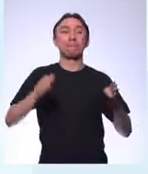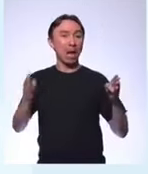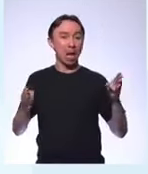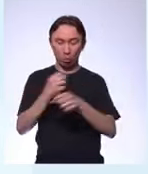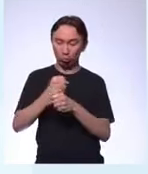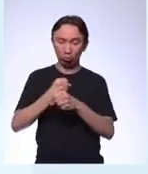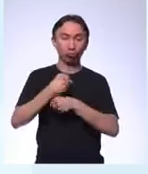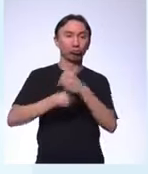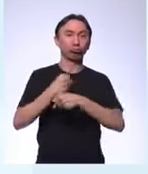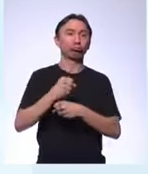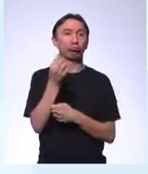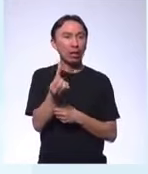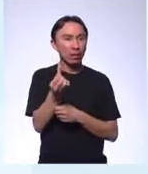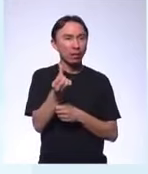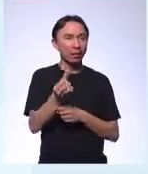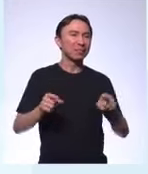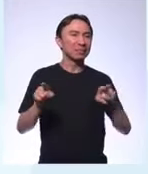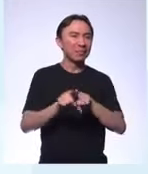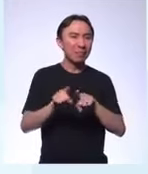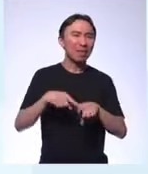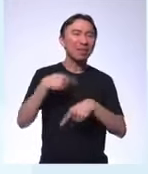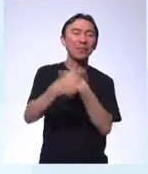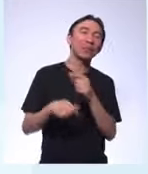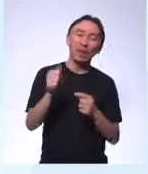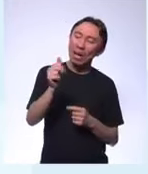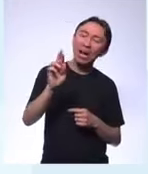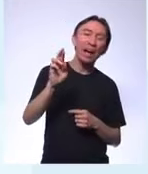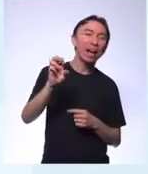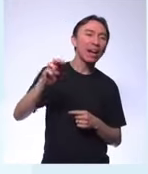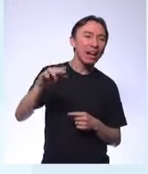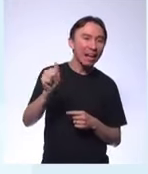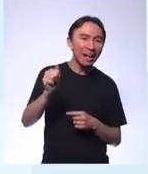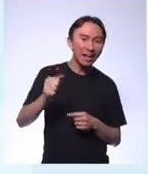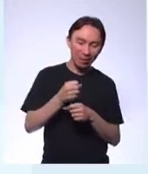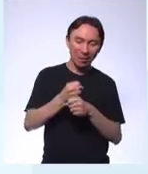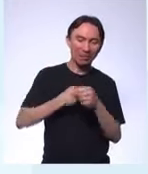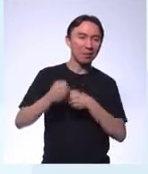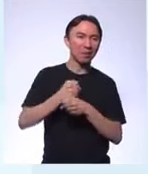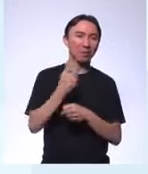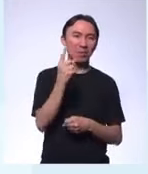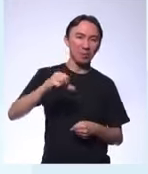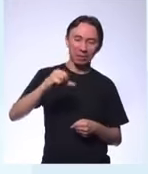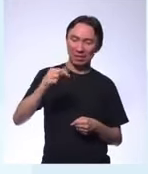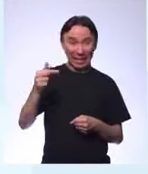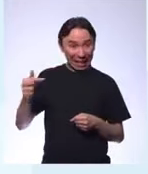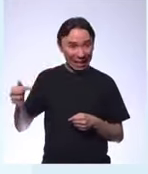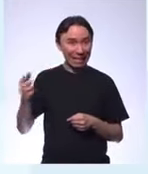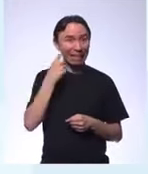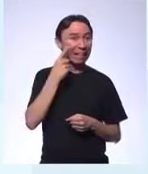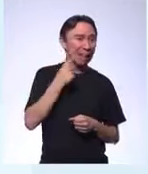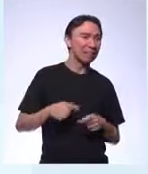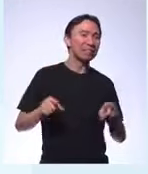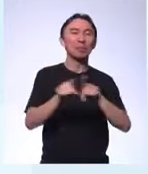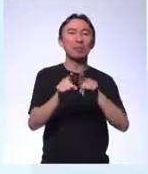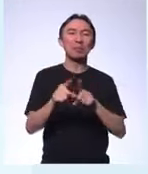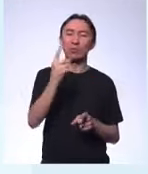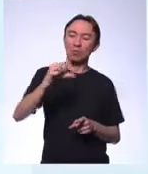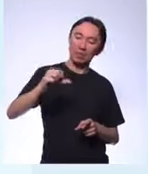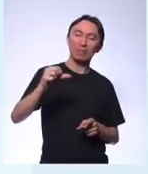Arena revertendo a situação nas eleições de 77 e as greves do ABC em